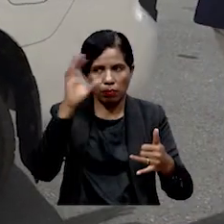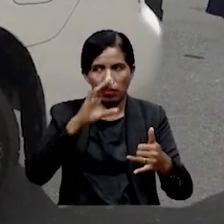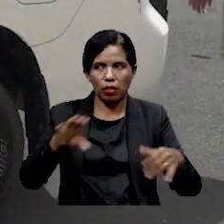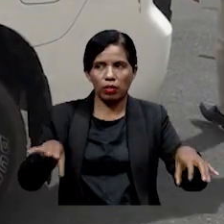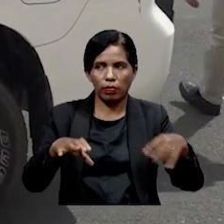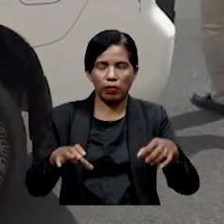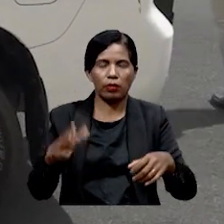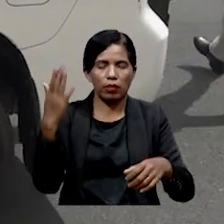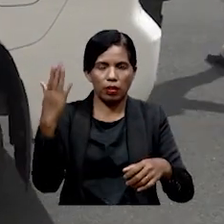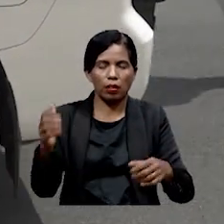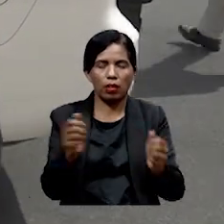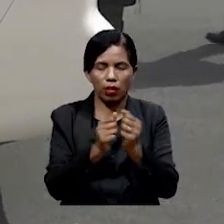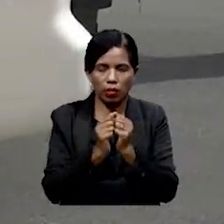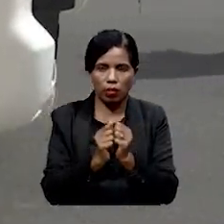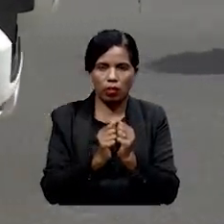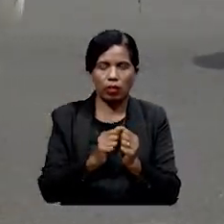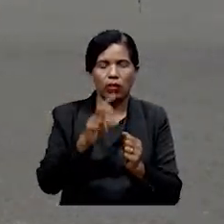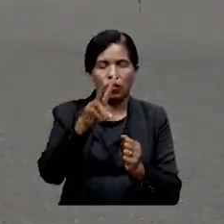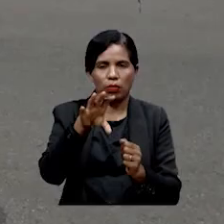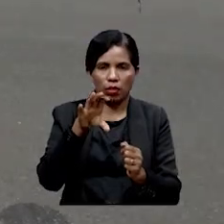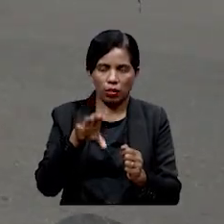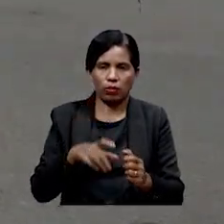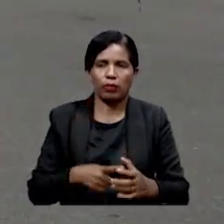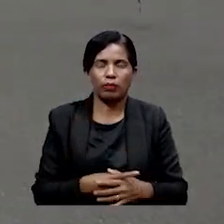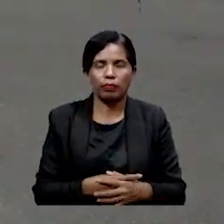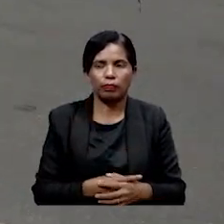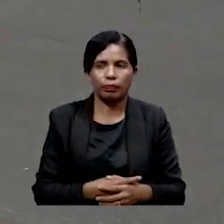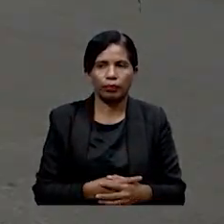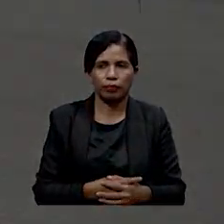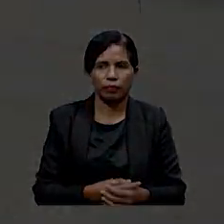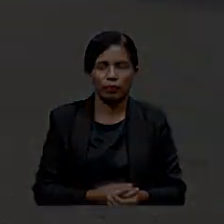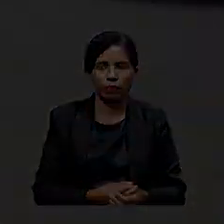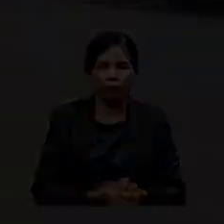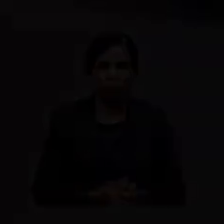Portugal, Hamutuk Atos, Rua Resin. Agostinho da Costa, ZMN.